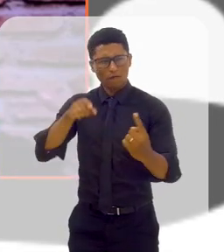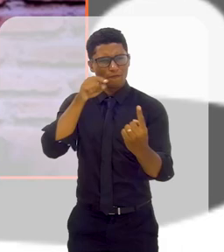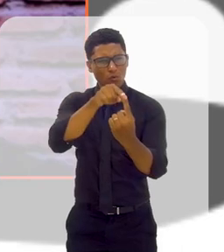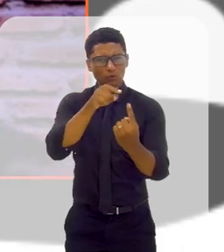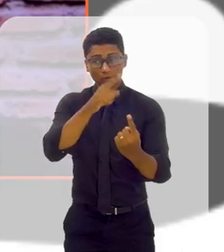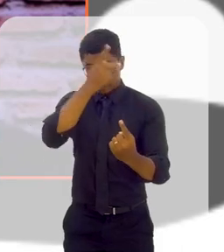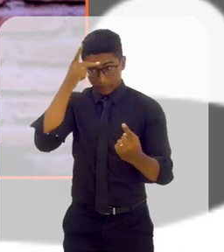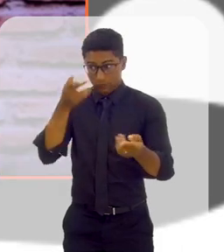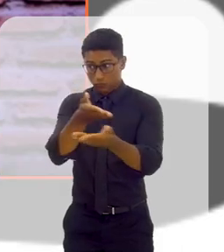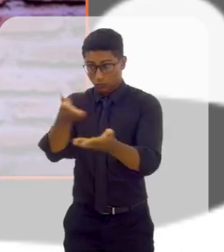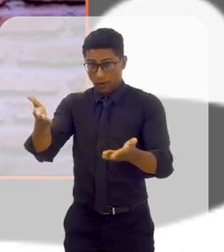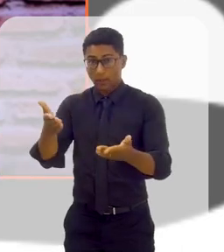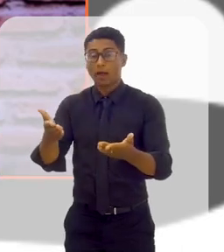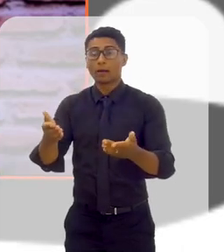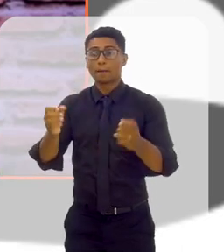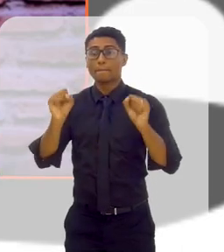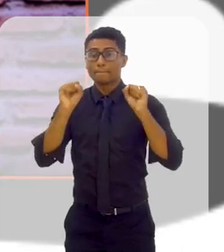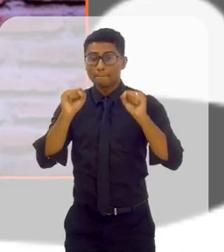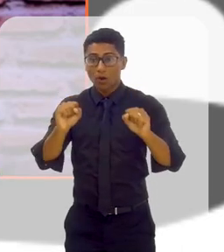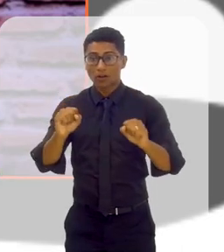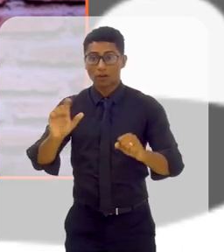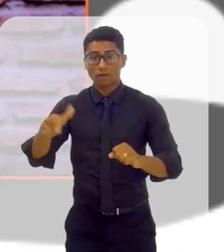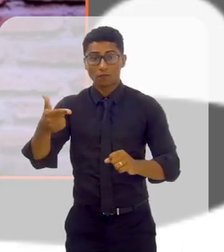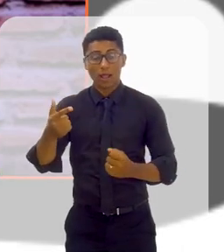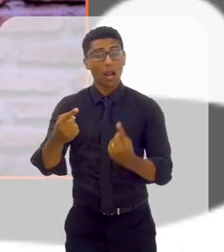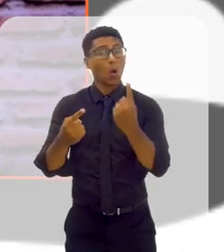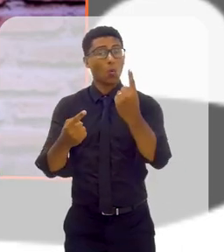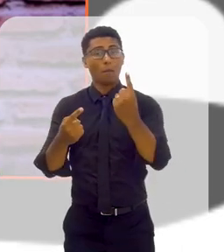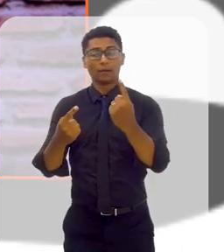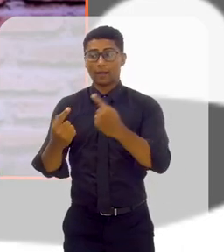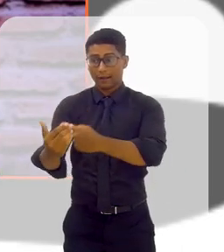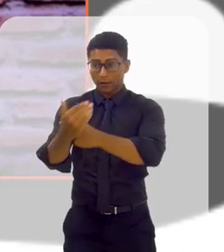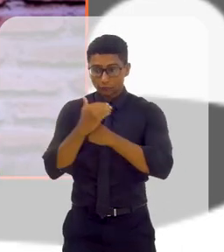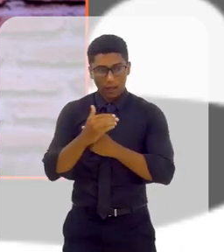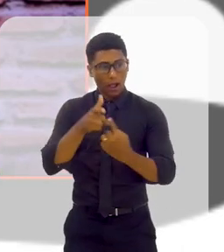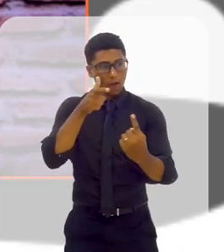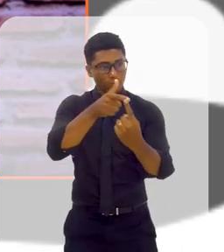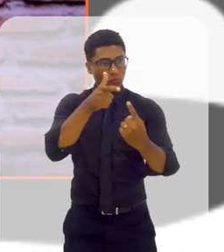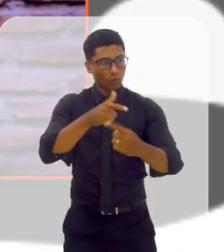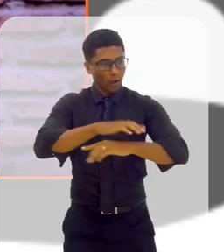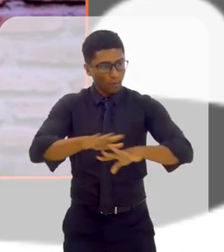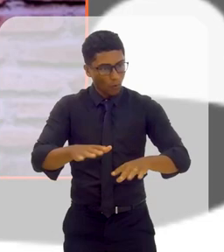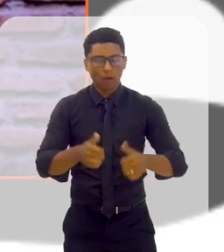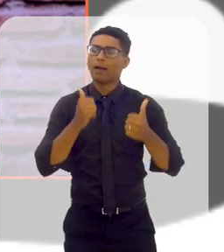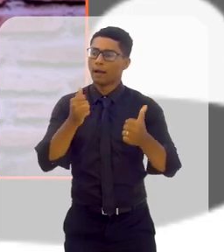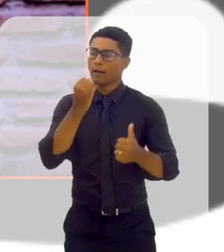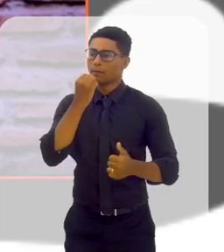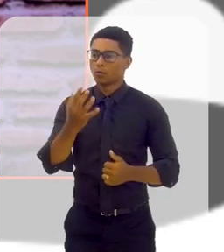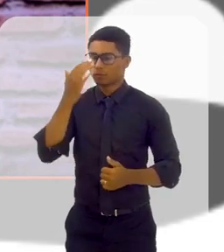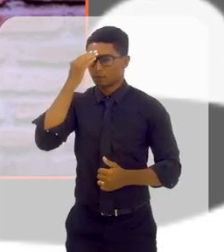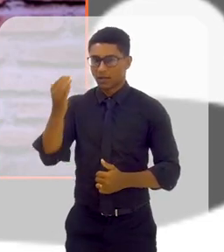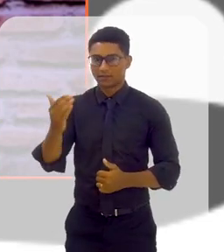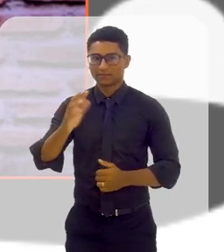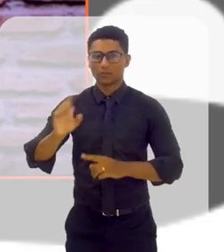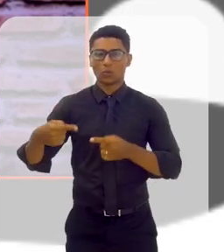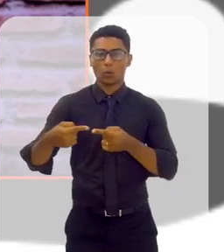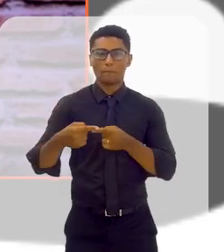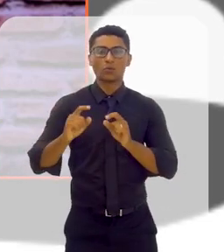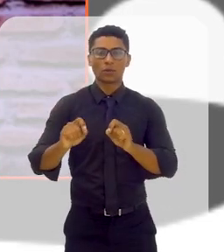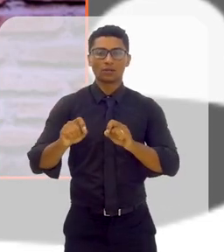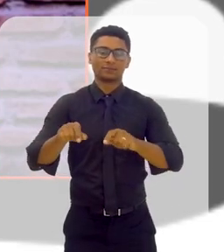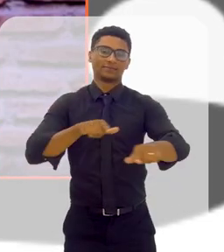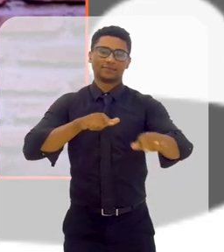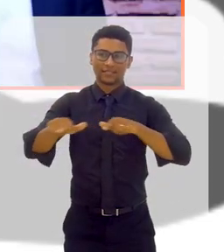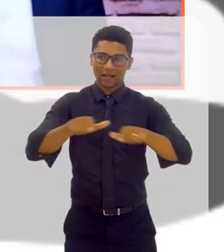prestando serviço com uma furadeira em fazer furos então eu fomento a prestação